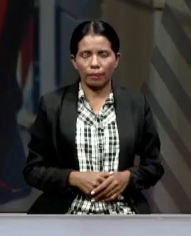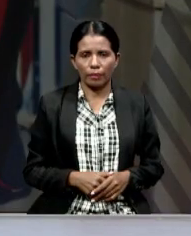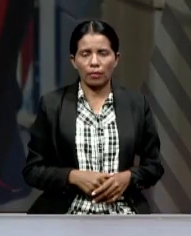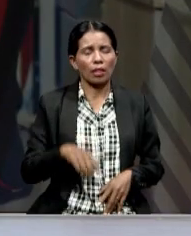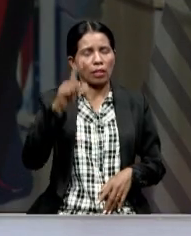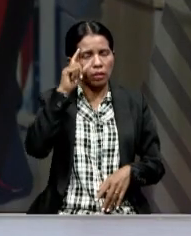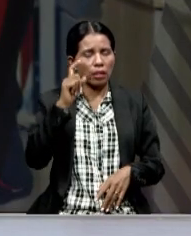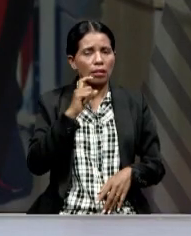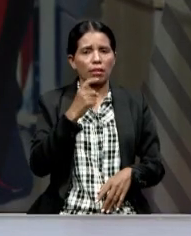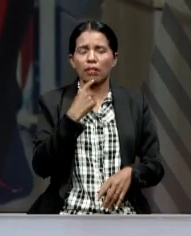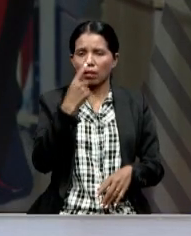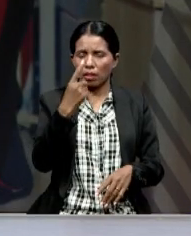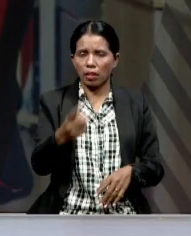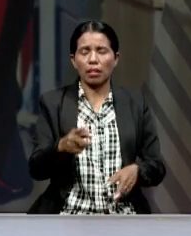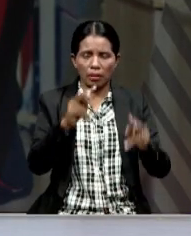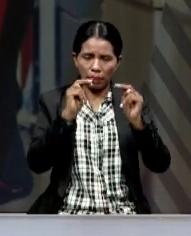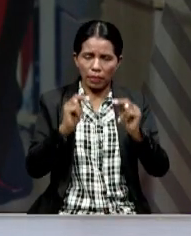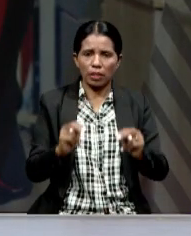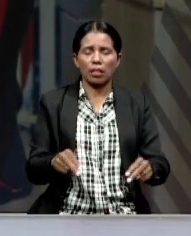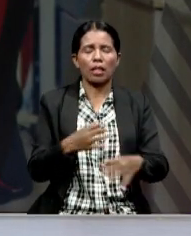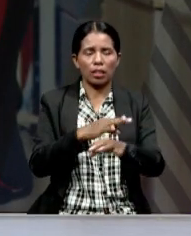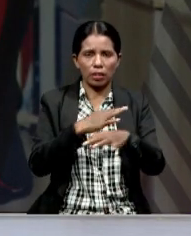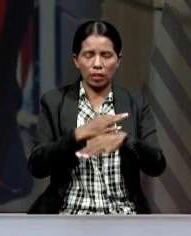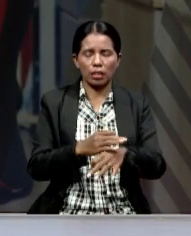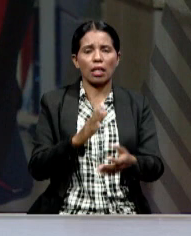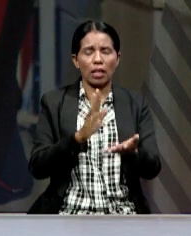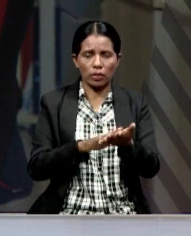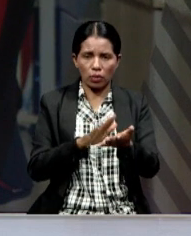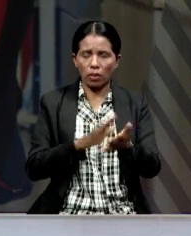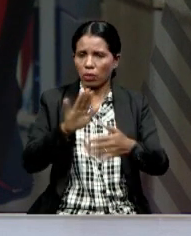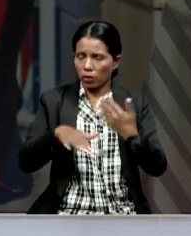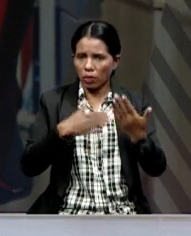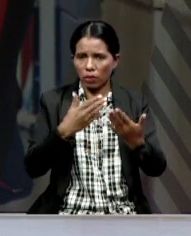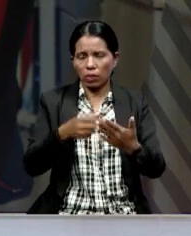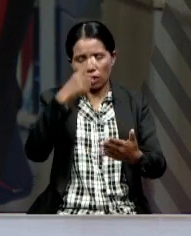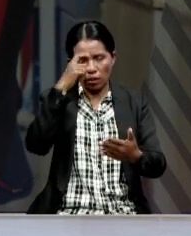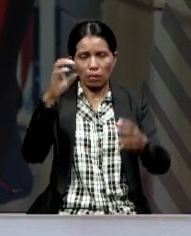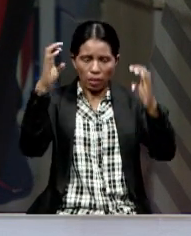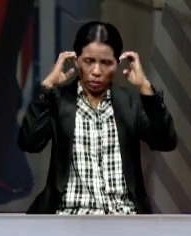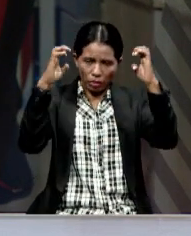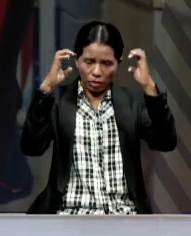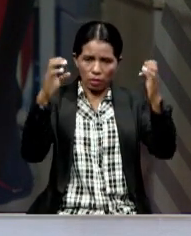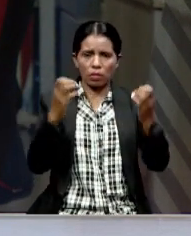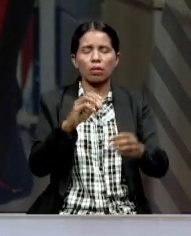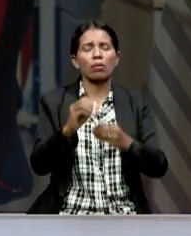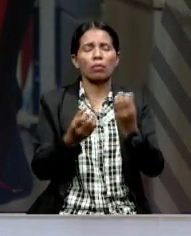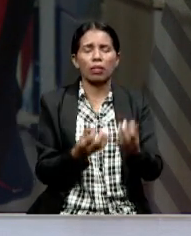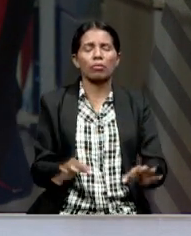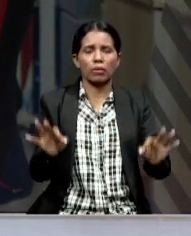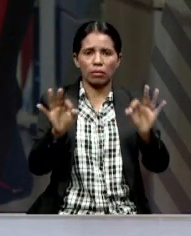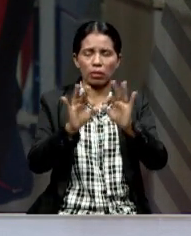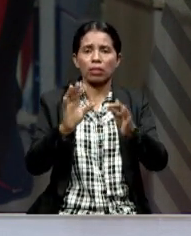Carela Sanana Gusmão HTT precisa radia qualidade de ensino aprendizagem, também setor educação MOS, questão fundamental